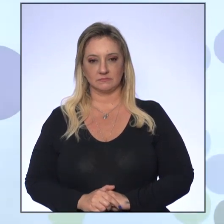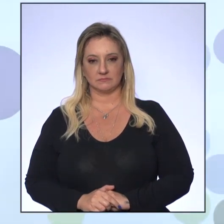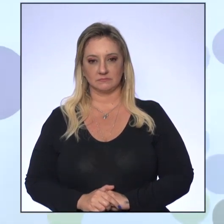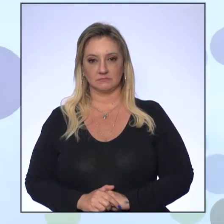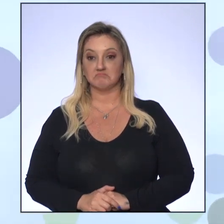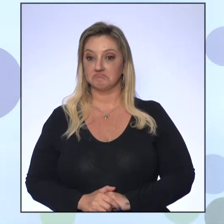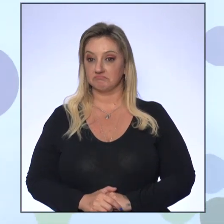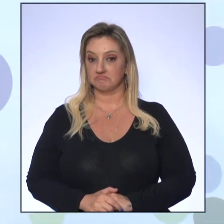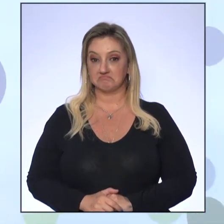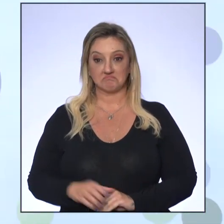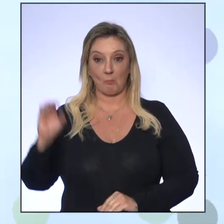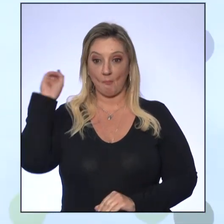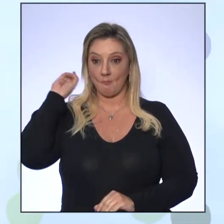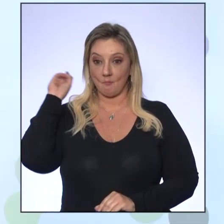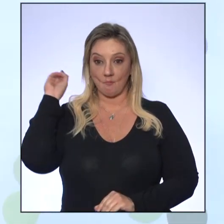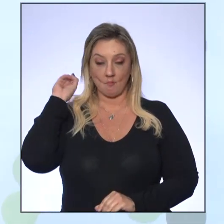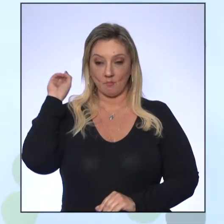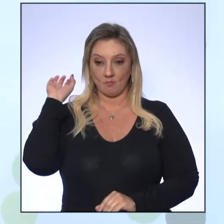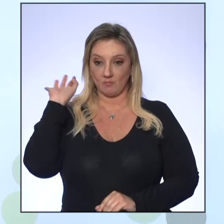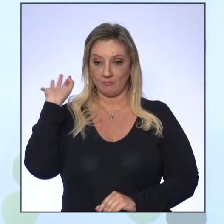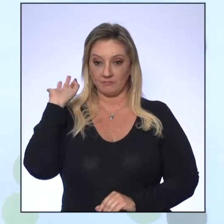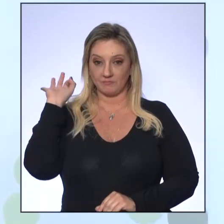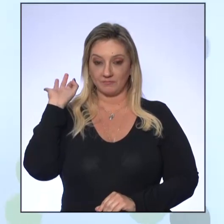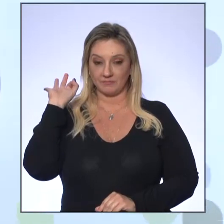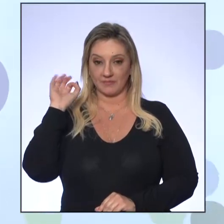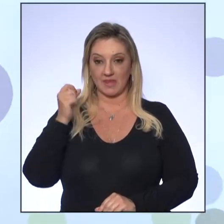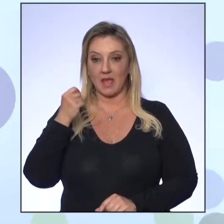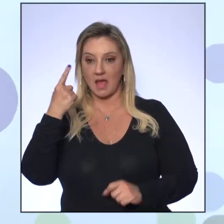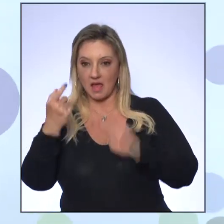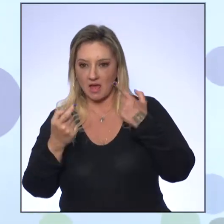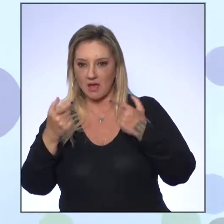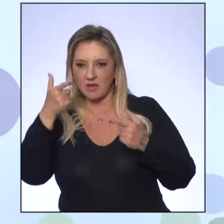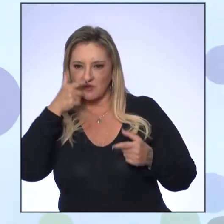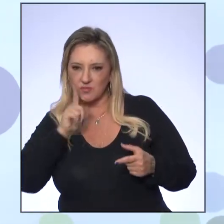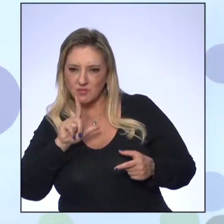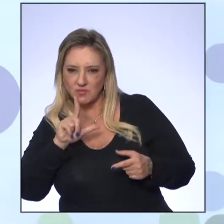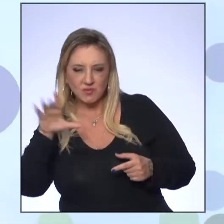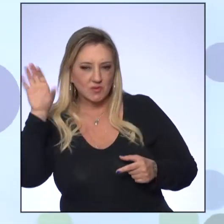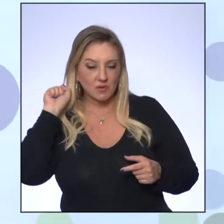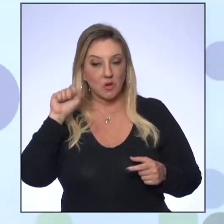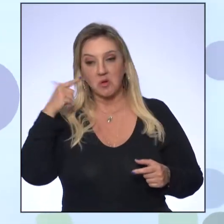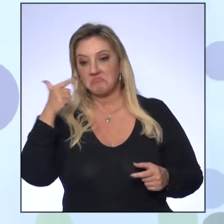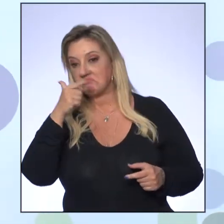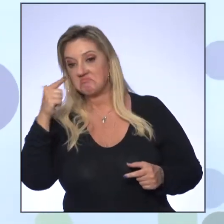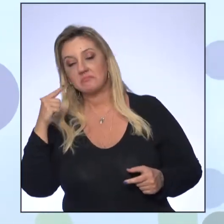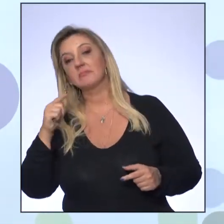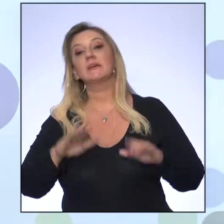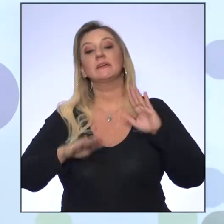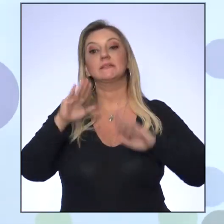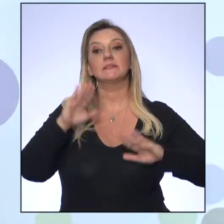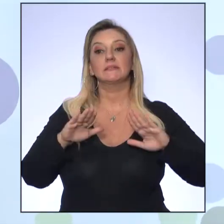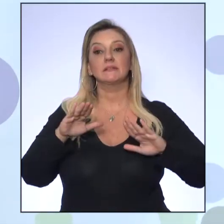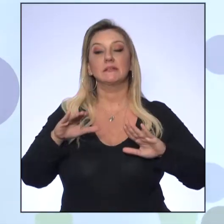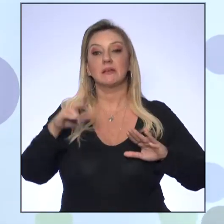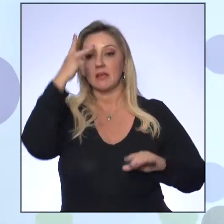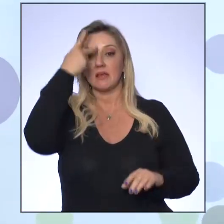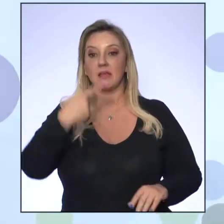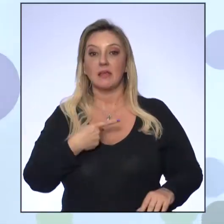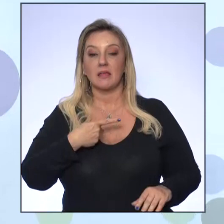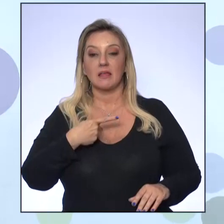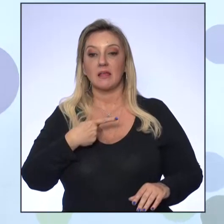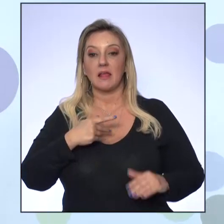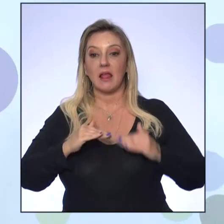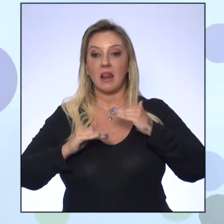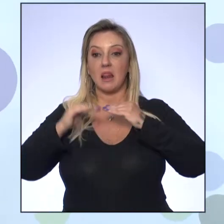Muito bom, eu não ouvi nada. Muito bem, então alguns de vocês podem ter ouvido, outros não. A questão é, o ser humano ele tem um